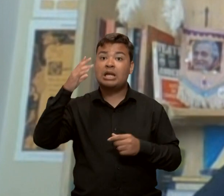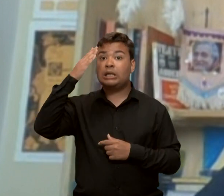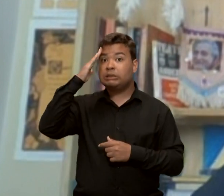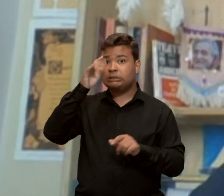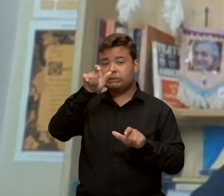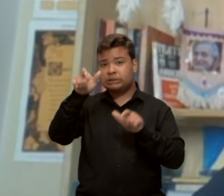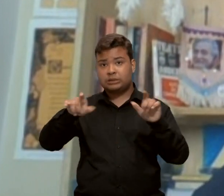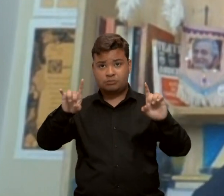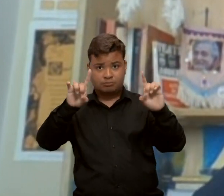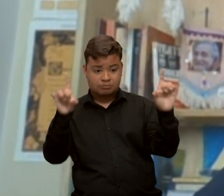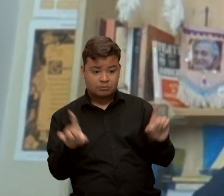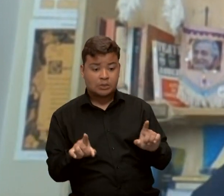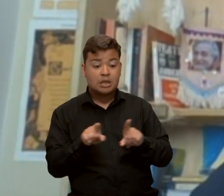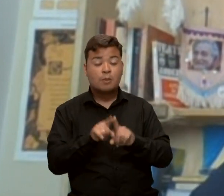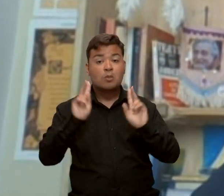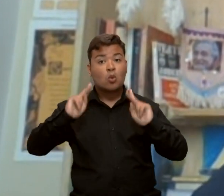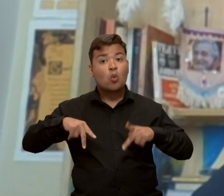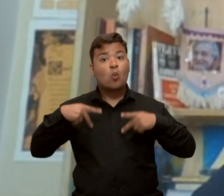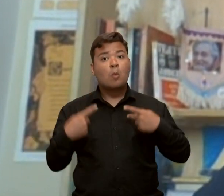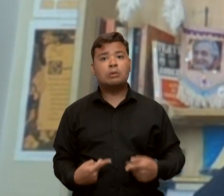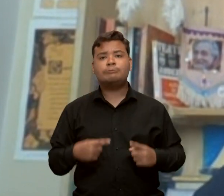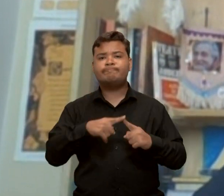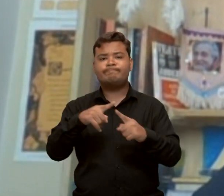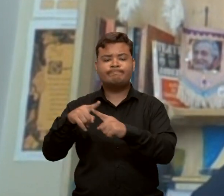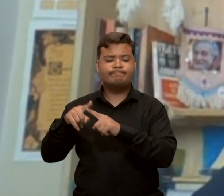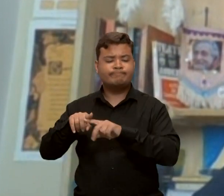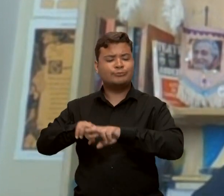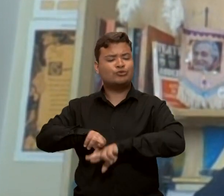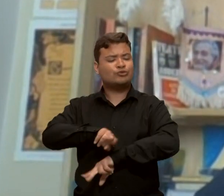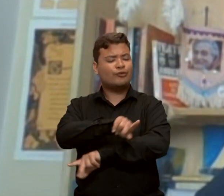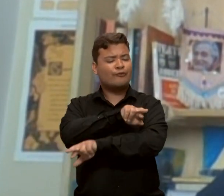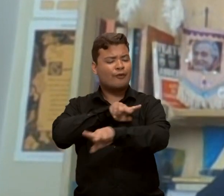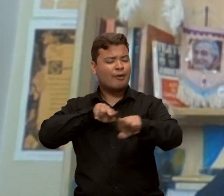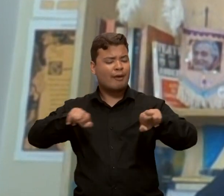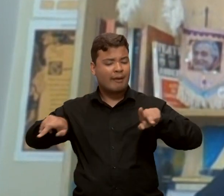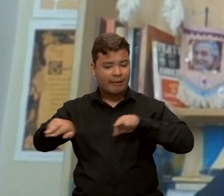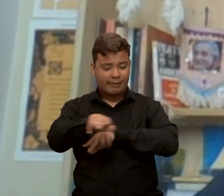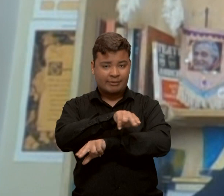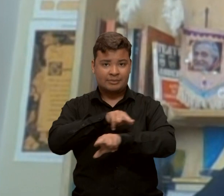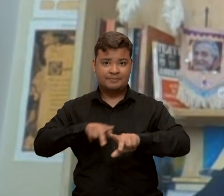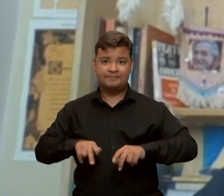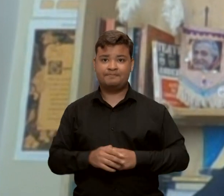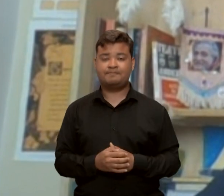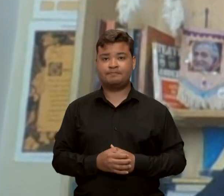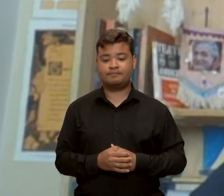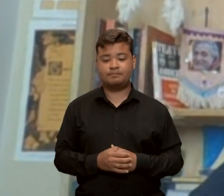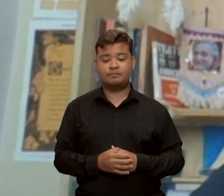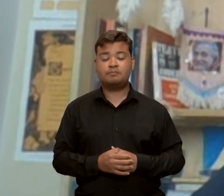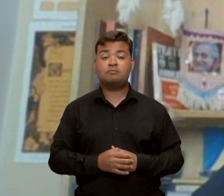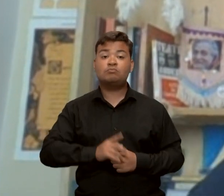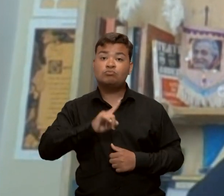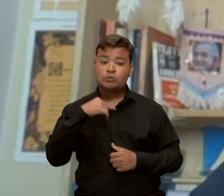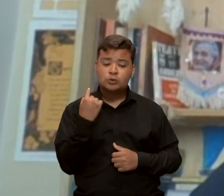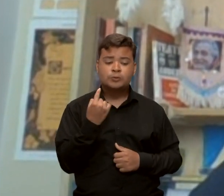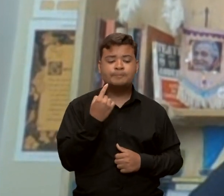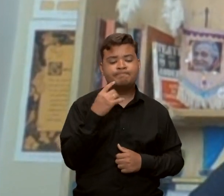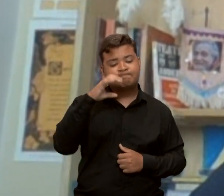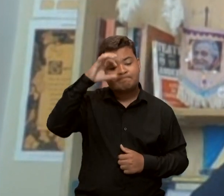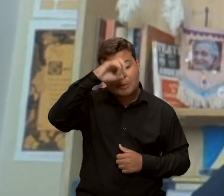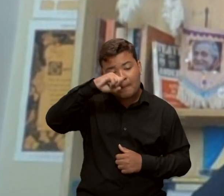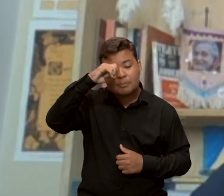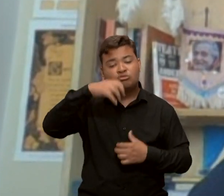essa diversidade humana, como já foi dito, né, nós somos diversos, pessoas com e sem deficiência, nós aprendemos de